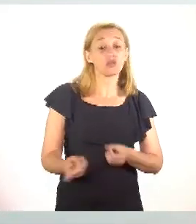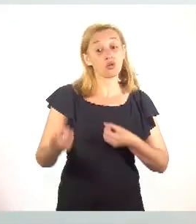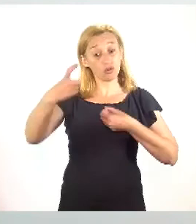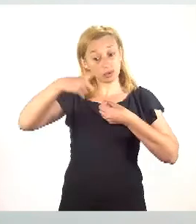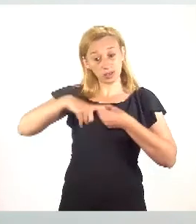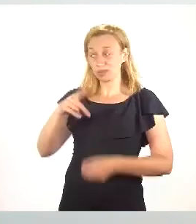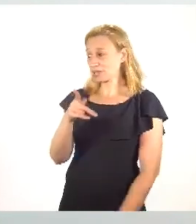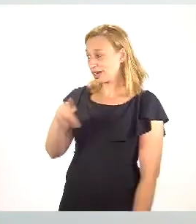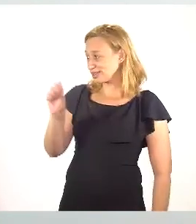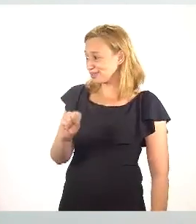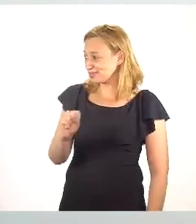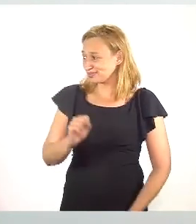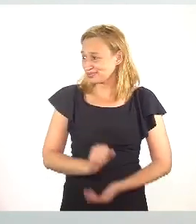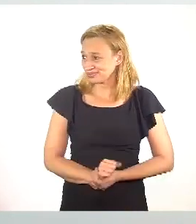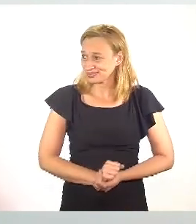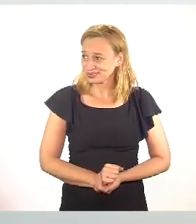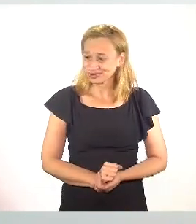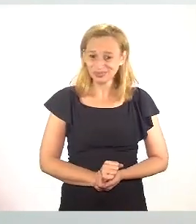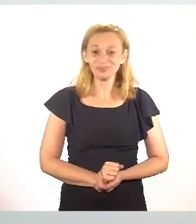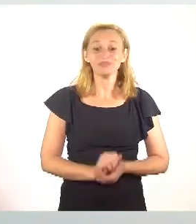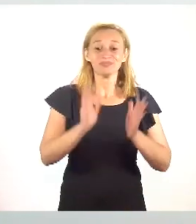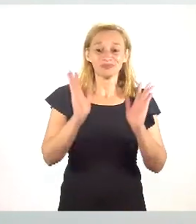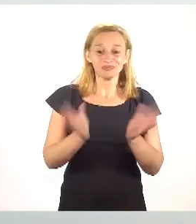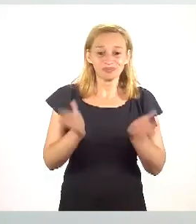para o gás. Hoje,